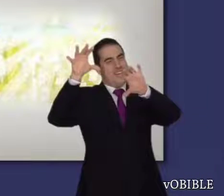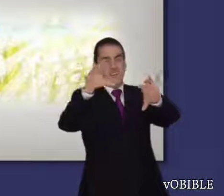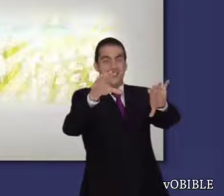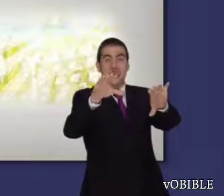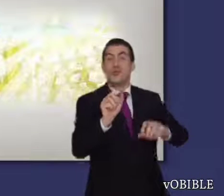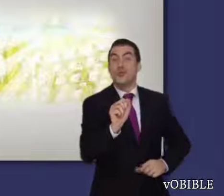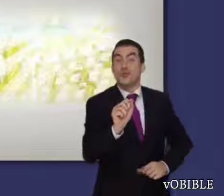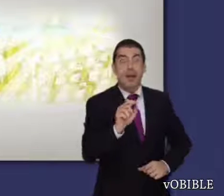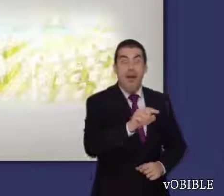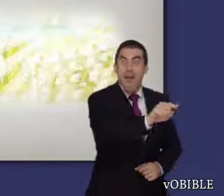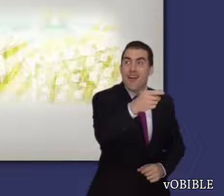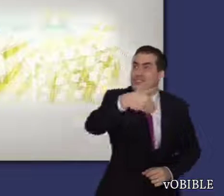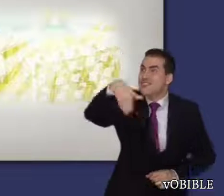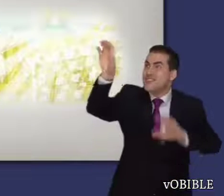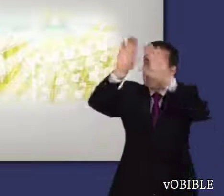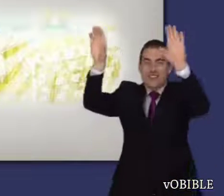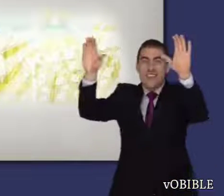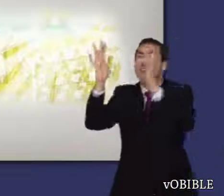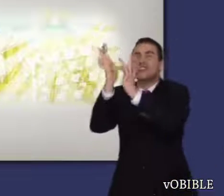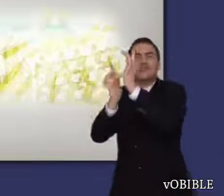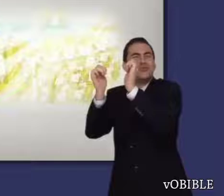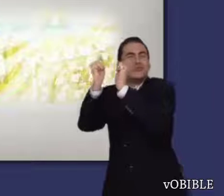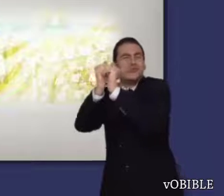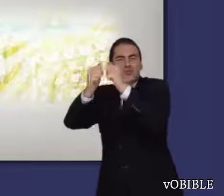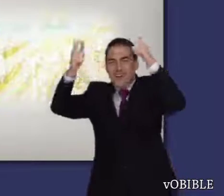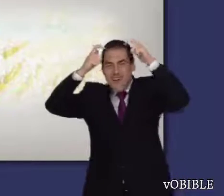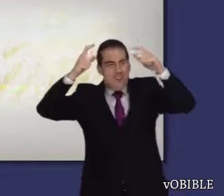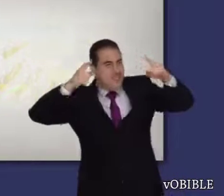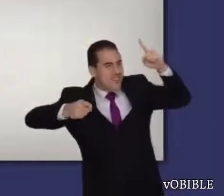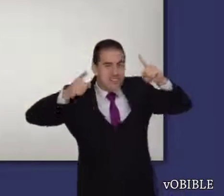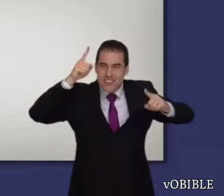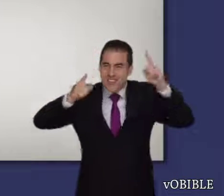recompensa, o que inclui o privilégio de governar com Cristo no céu.